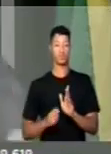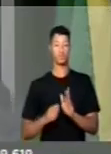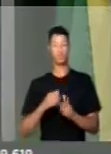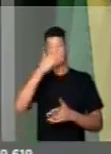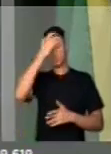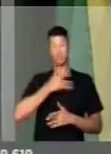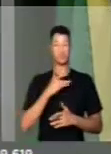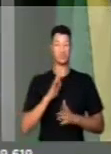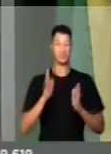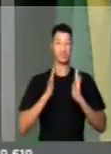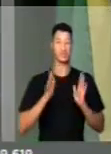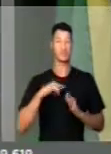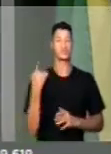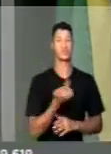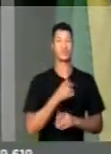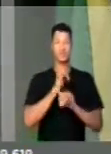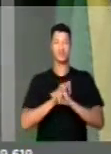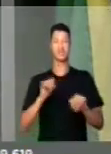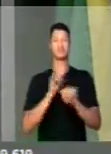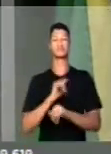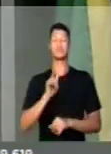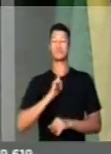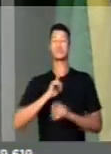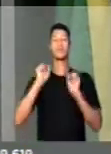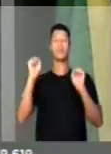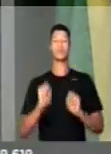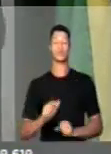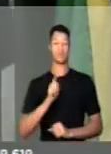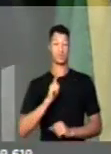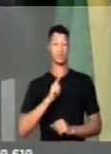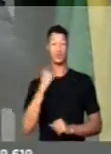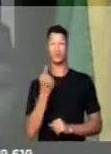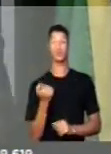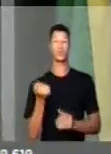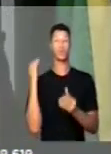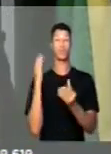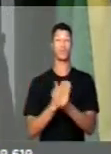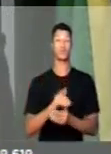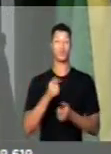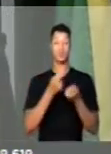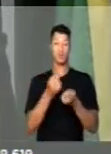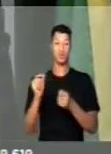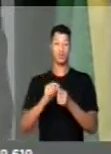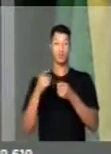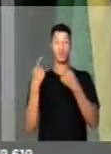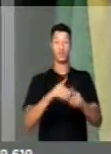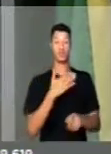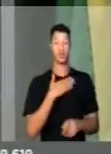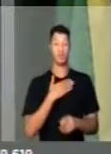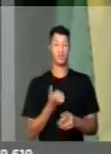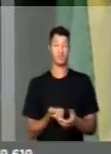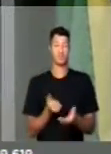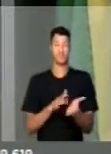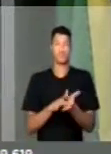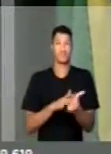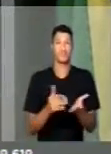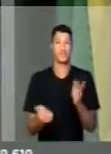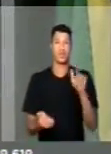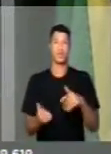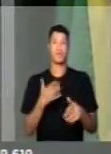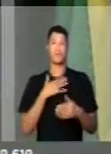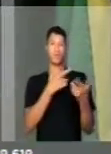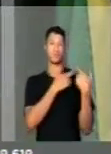aparente riqueza que todos declaravam que ele possuía. O único processo que tentaram fazer contra mim, não me gabo disso, é